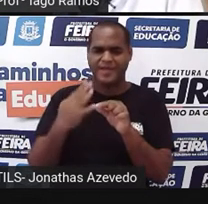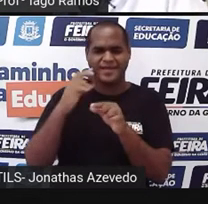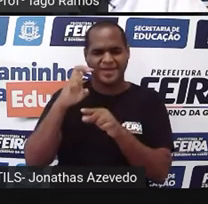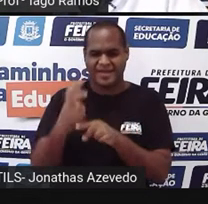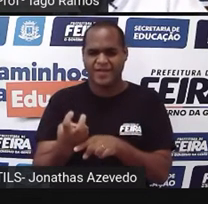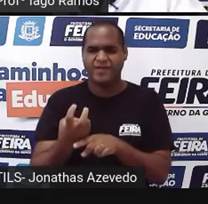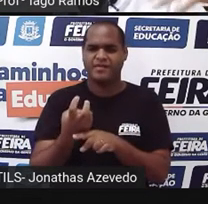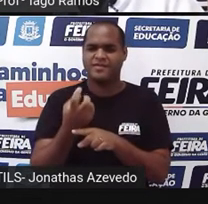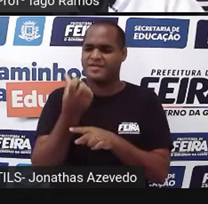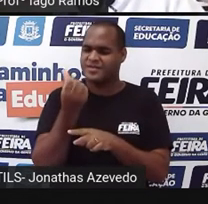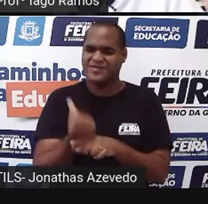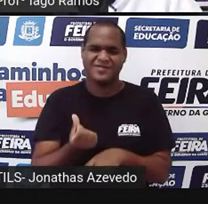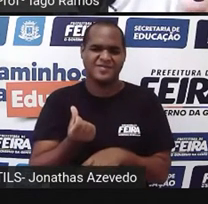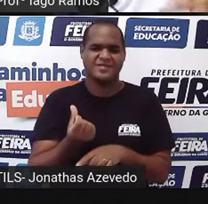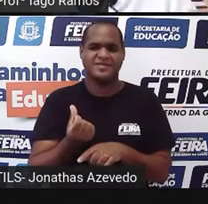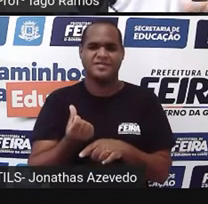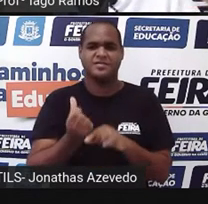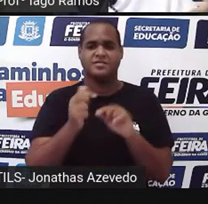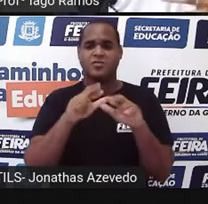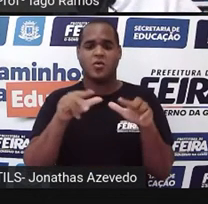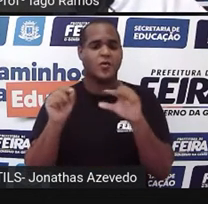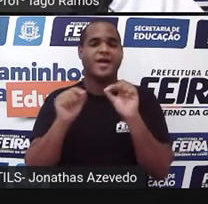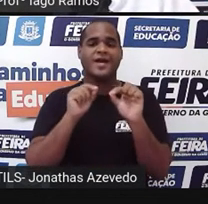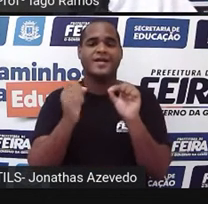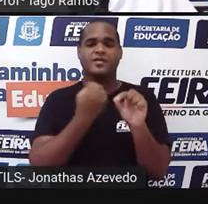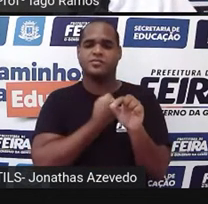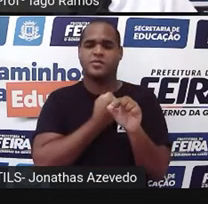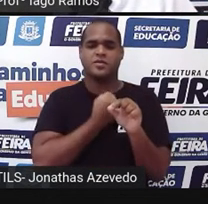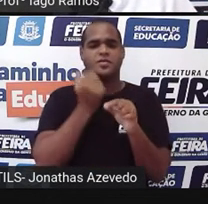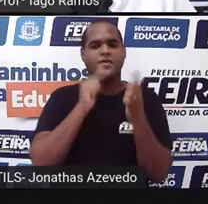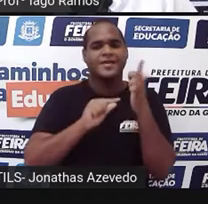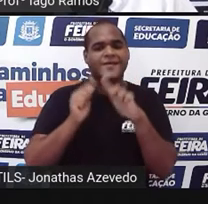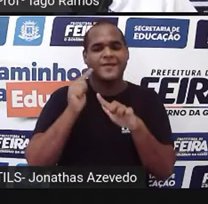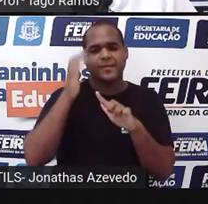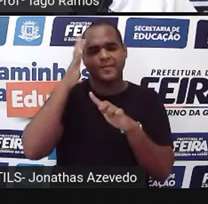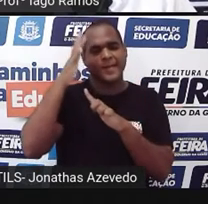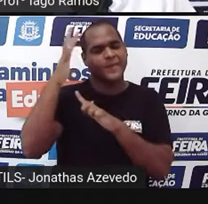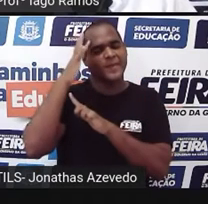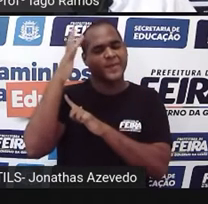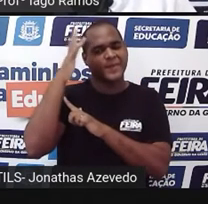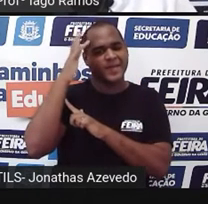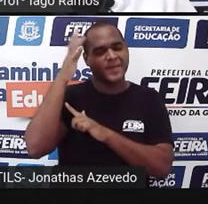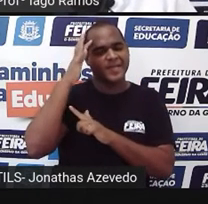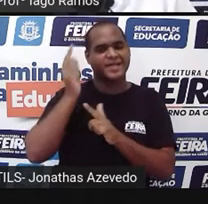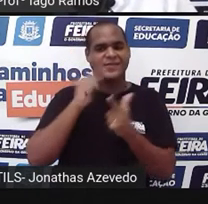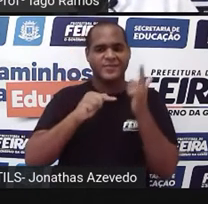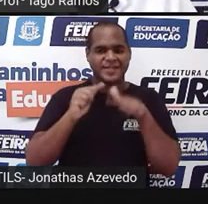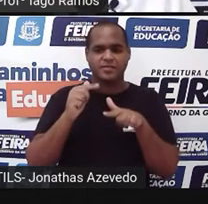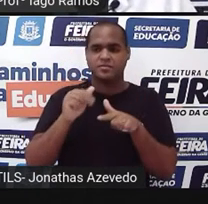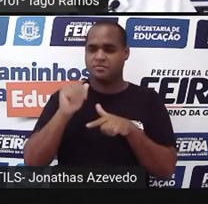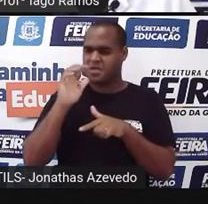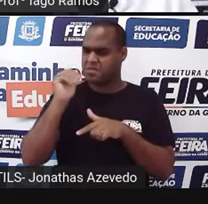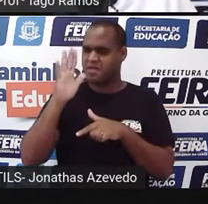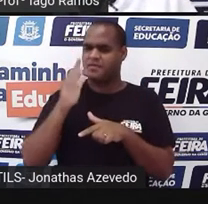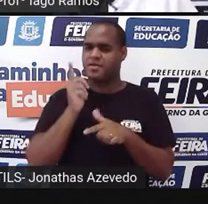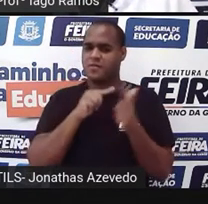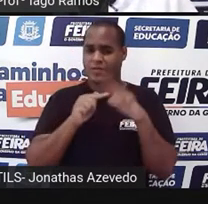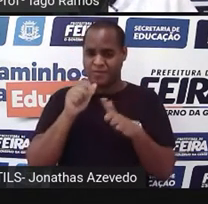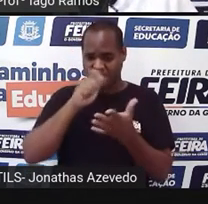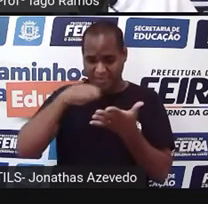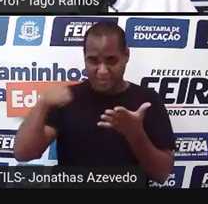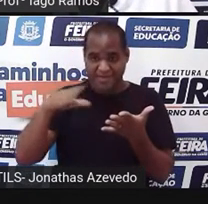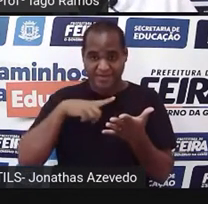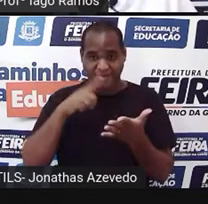conclusões onde é que tá esse número aí que você consegue imaginar que é o maior do que você tentou